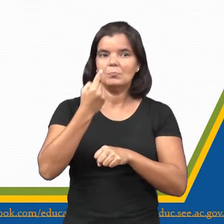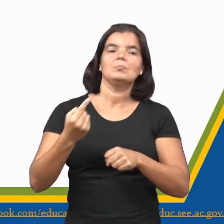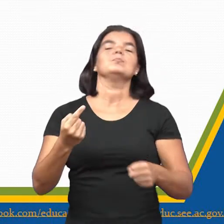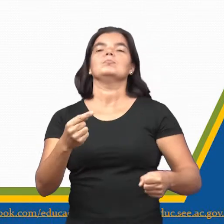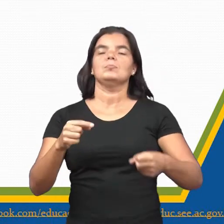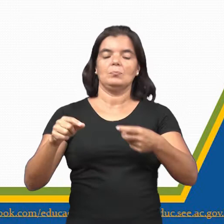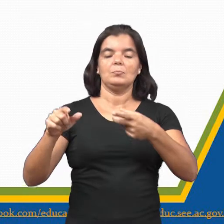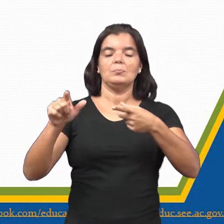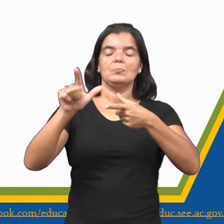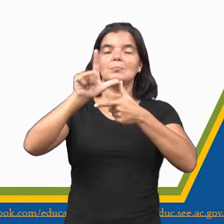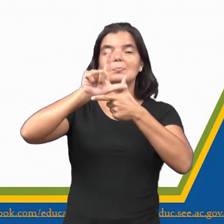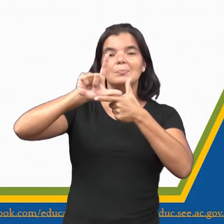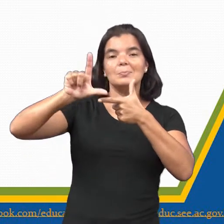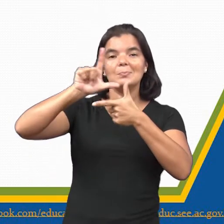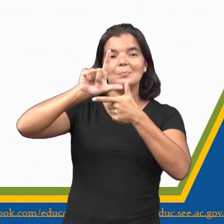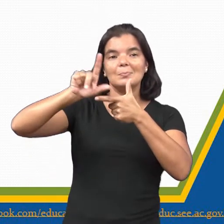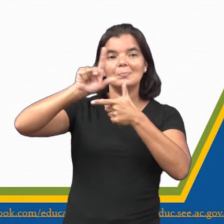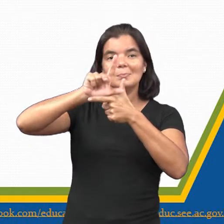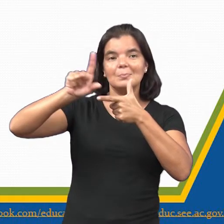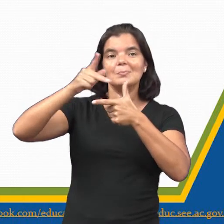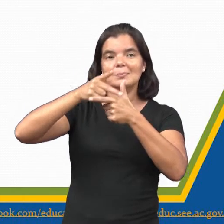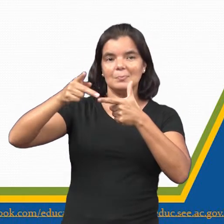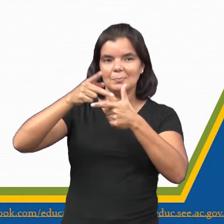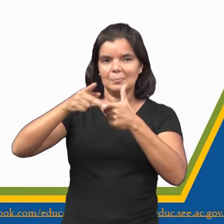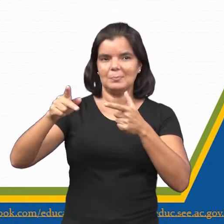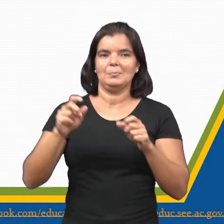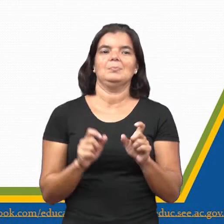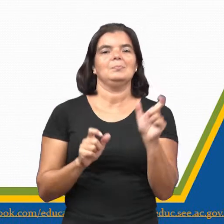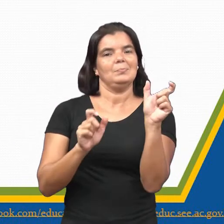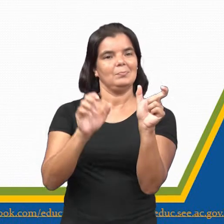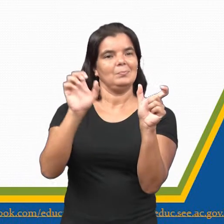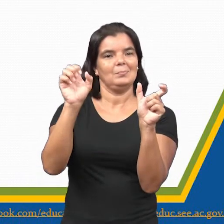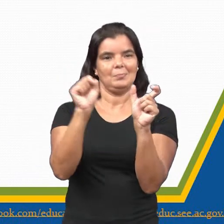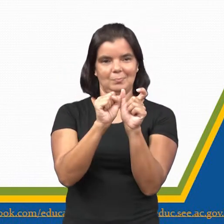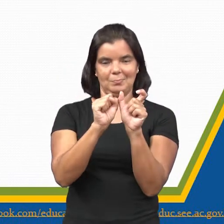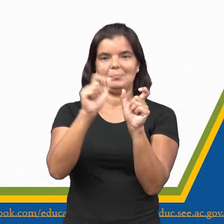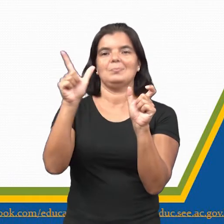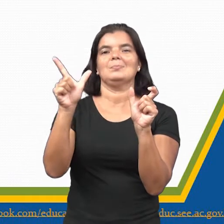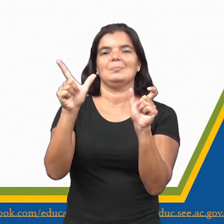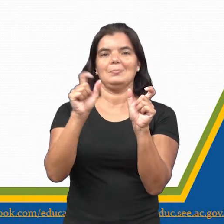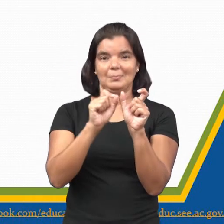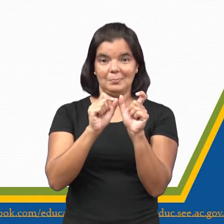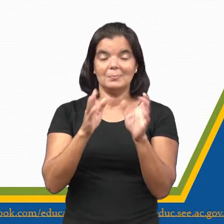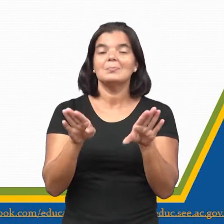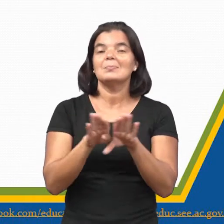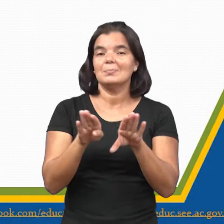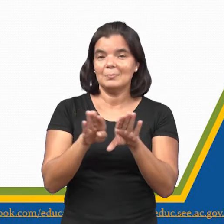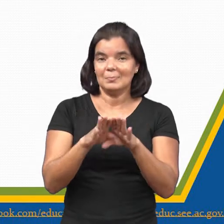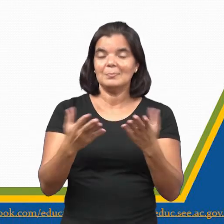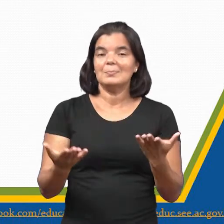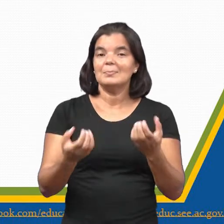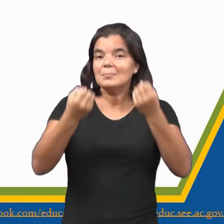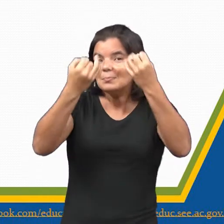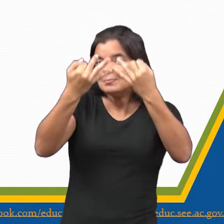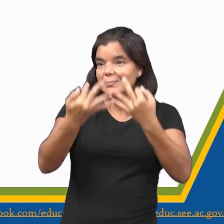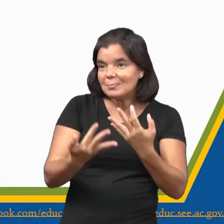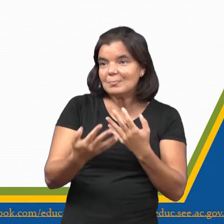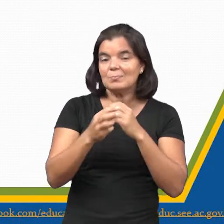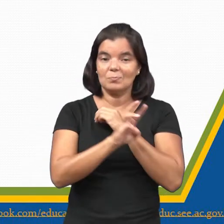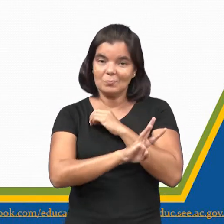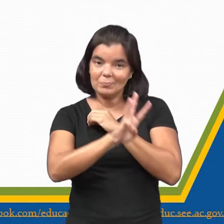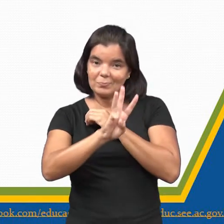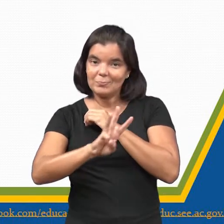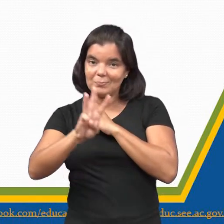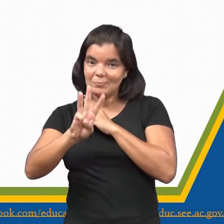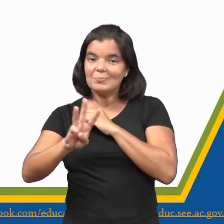e existem também outras variações que você pode conferir no link que eu deixei aí abaixo